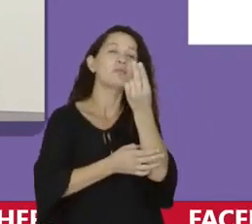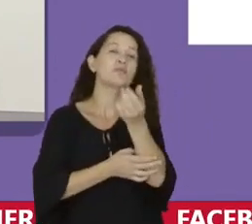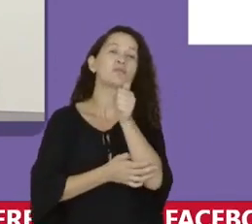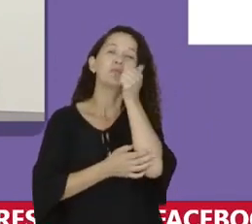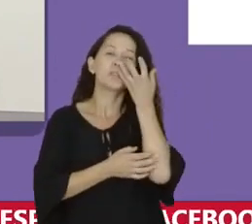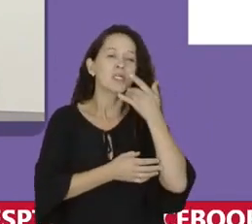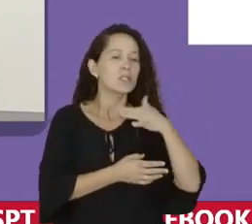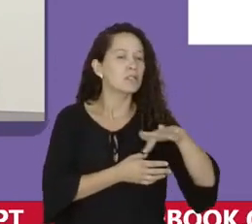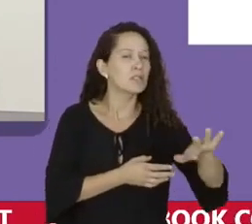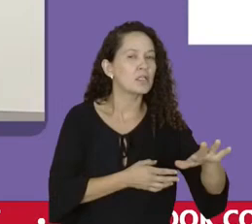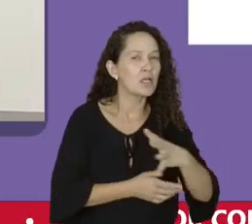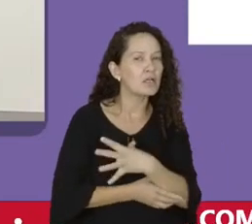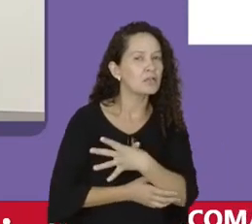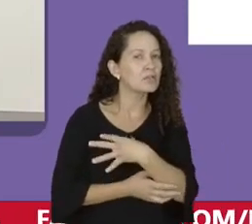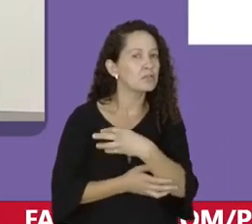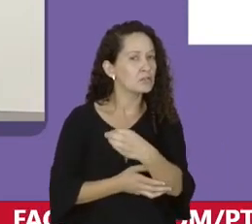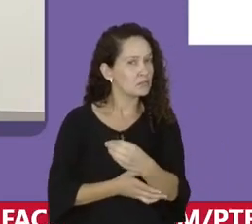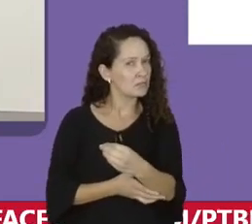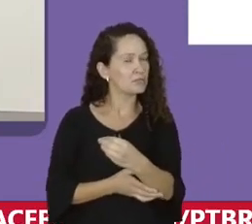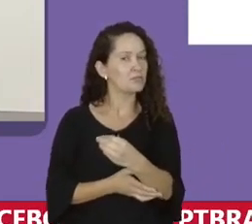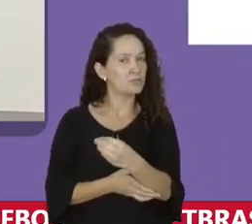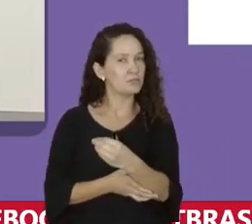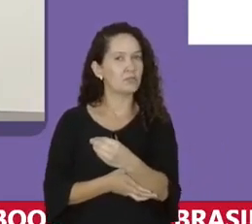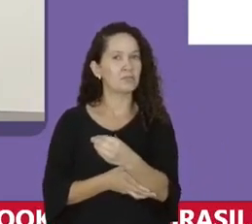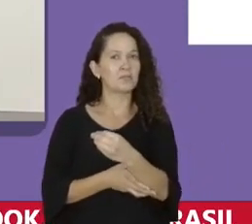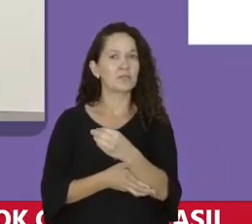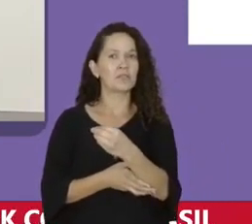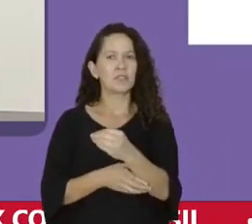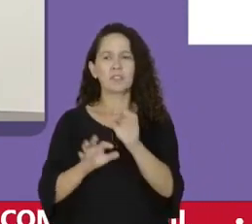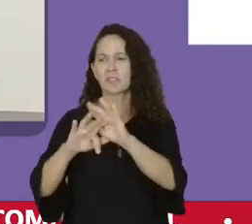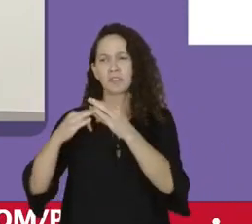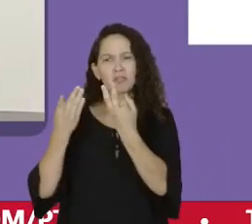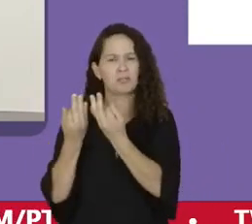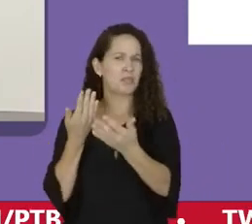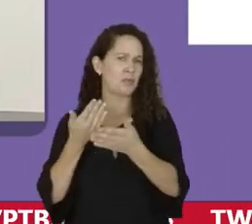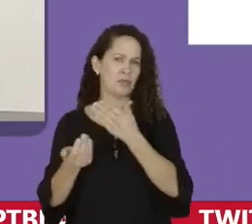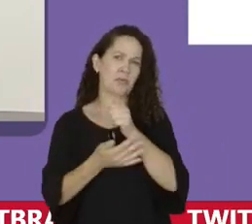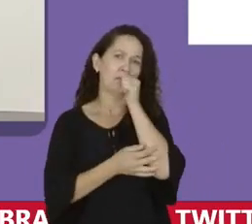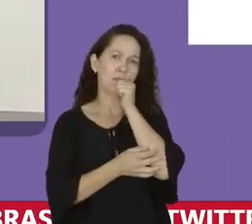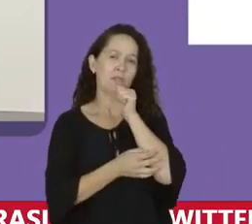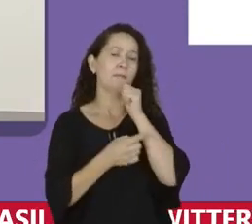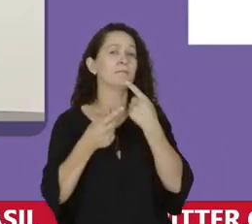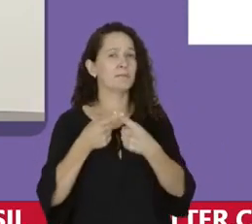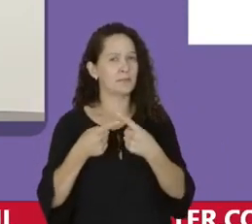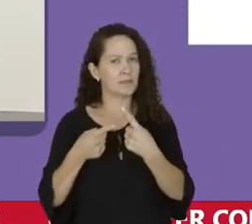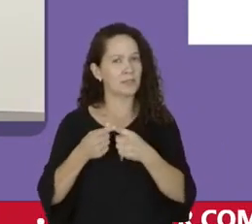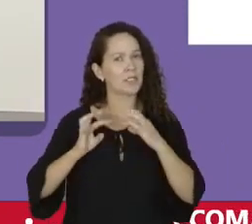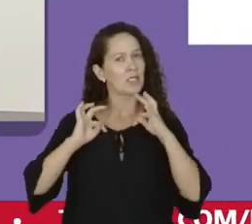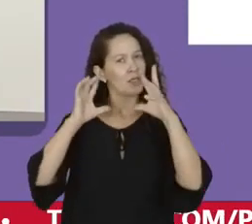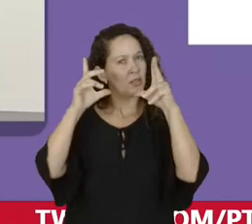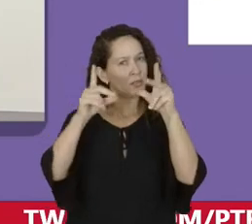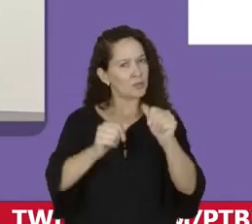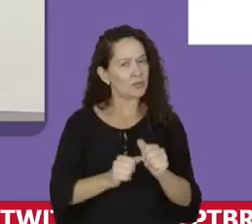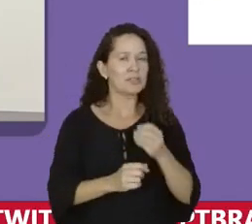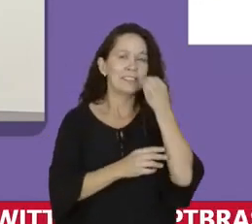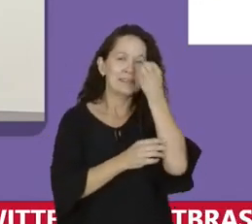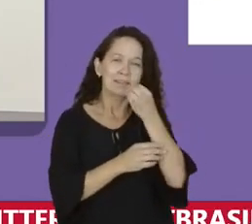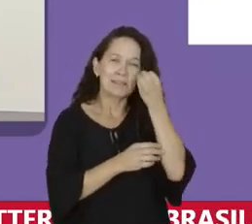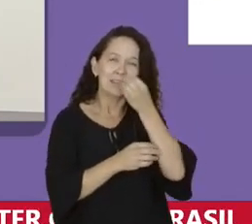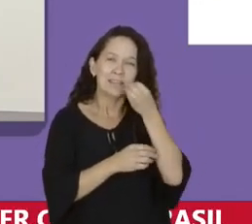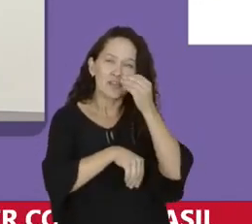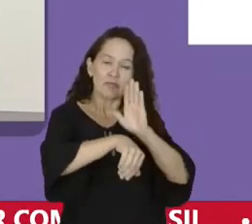as crianças, as filhas dessas famílias. Porque toda e qualquer tentativa